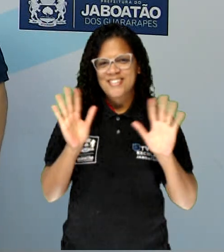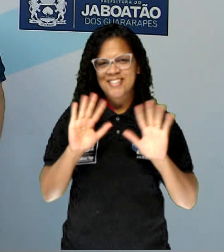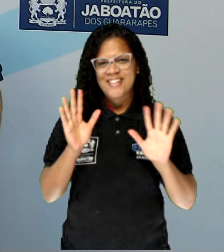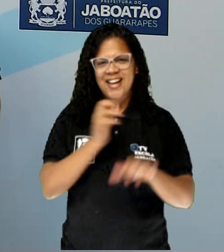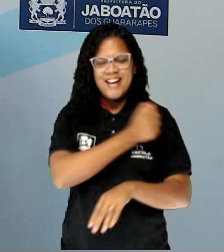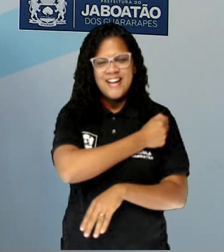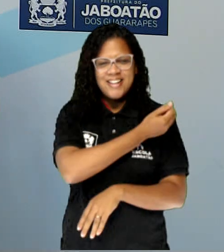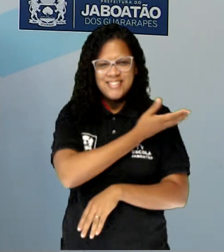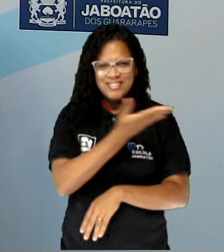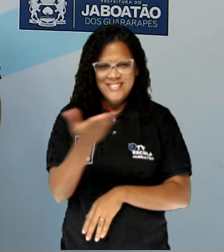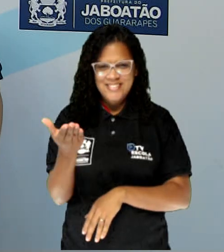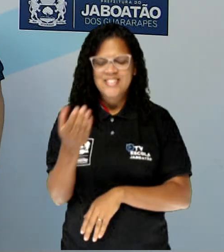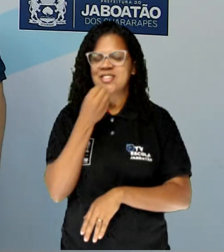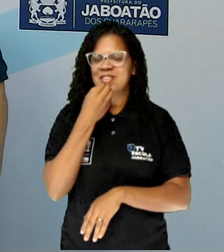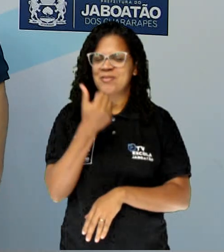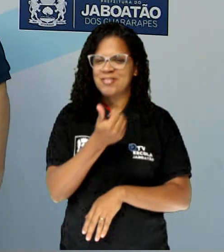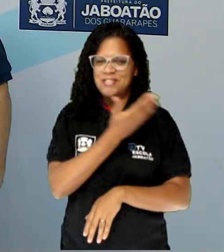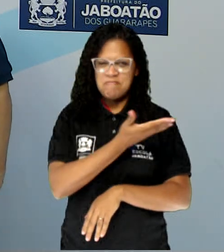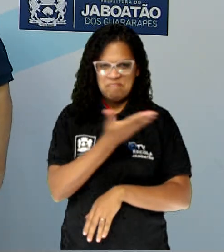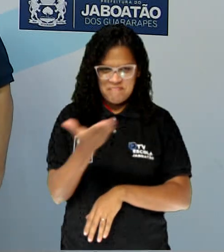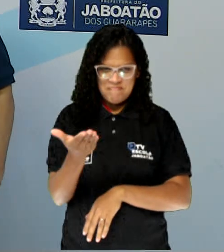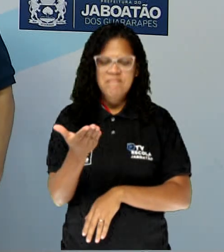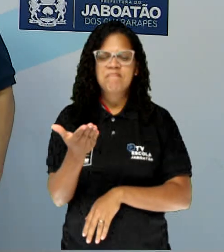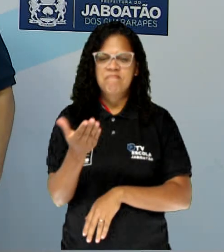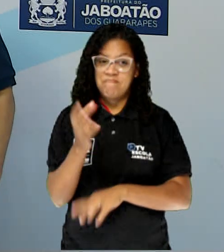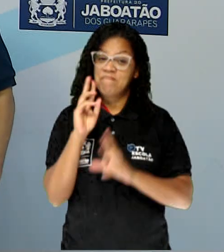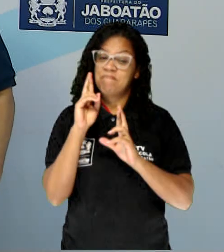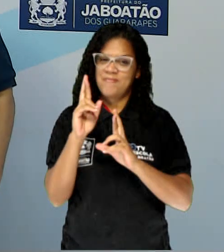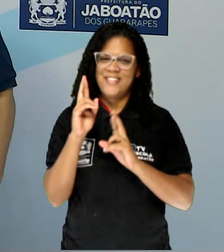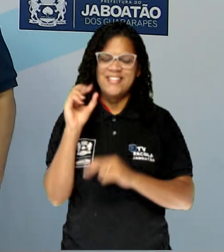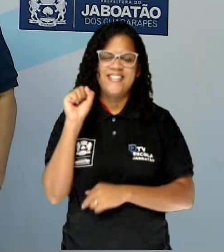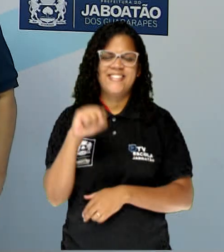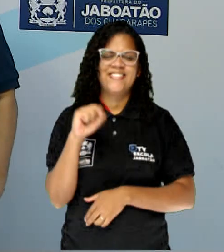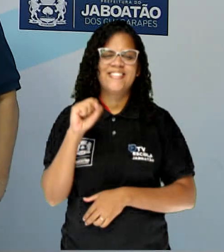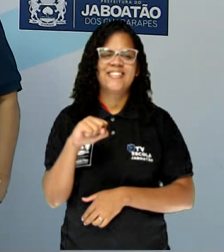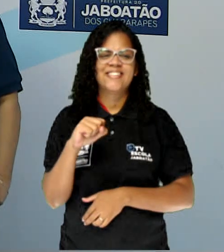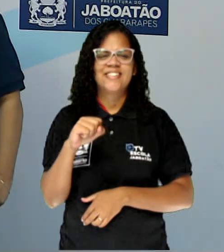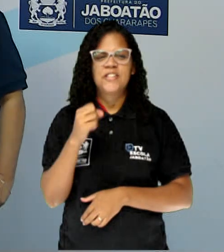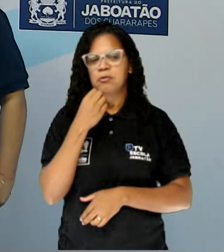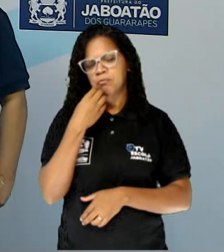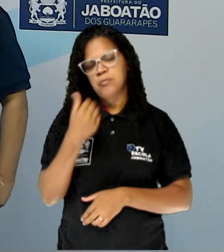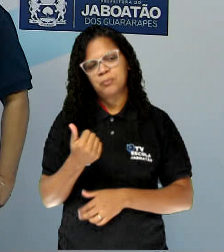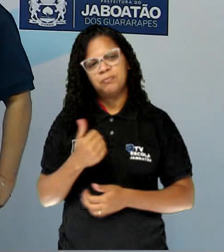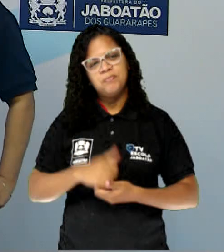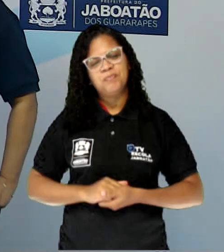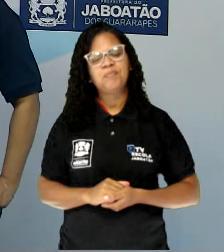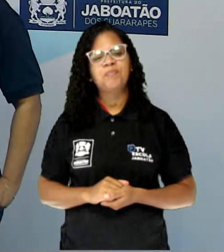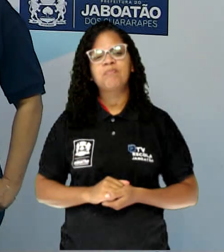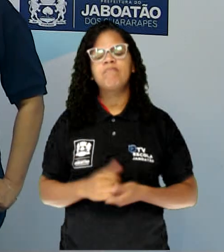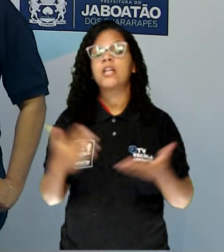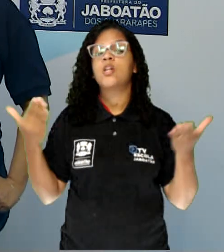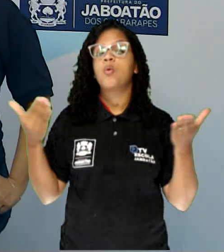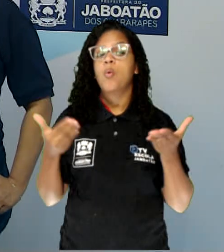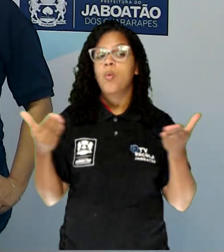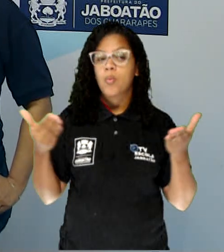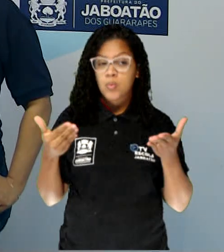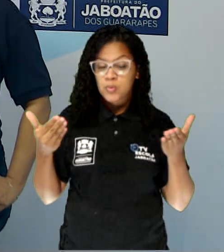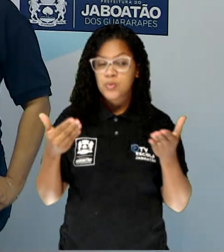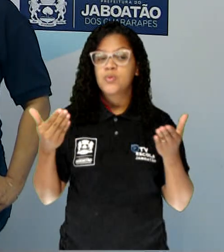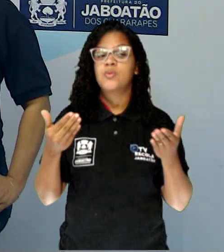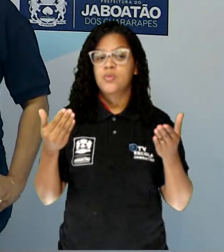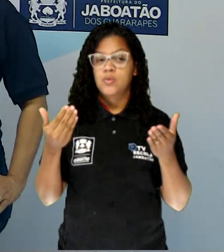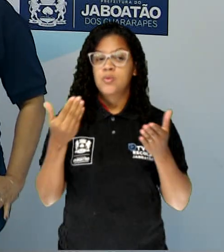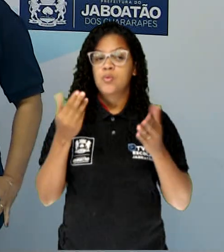Olá, pessoal. Tudo bem com vocês? Espero que sim. Que bom, né? Vamos hoje falar a questão